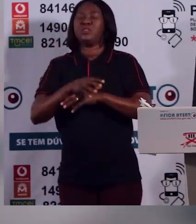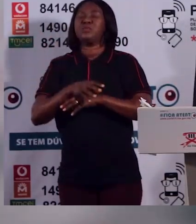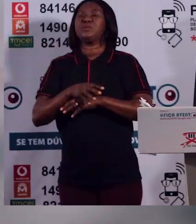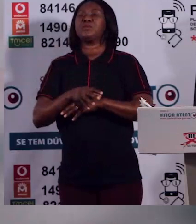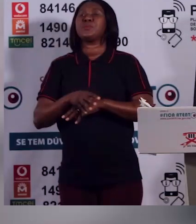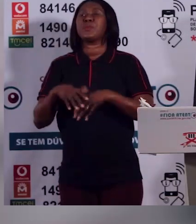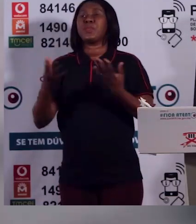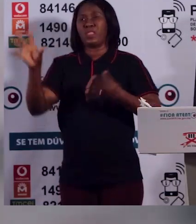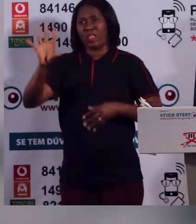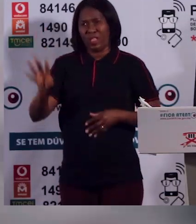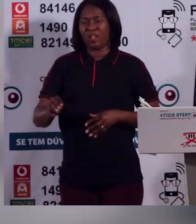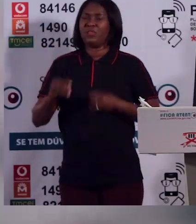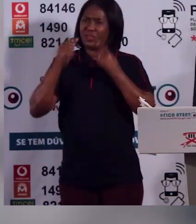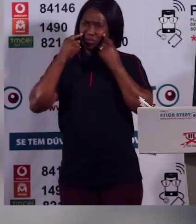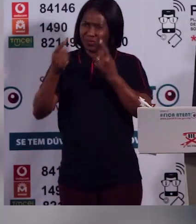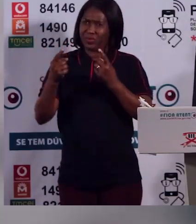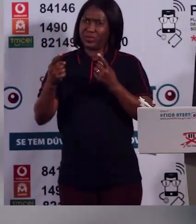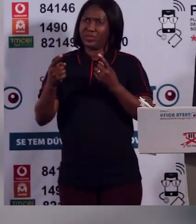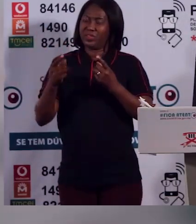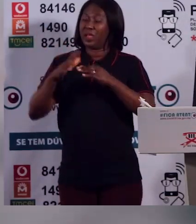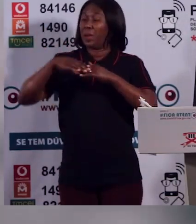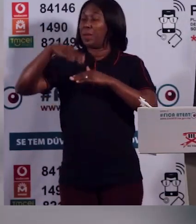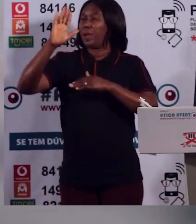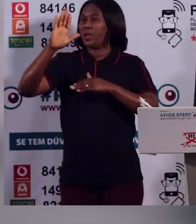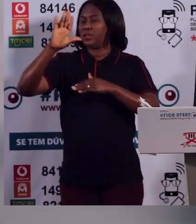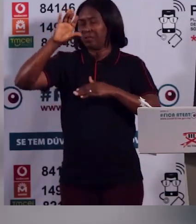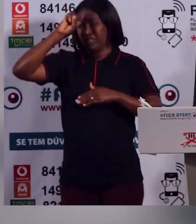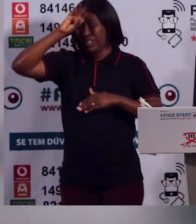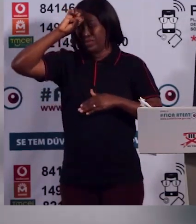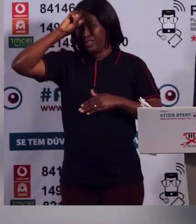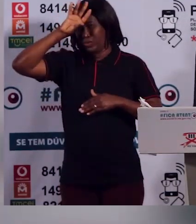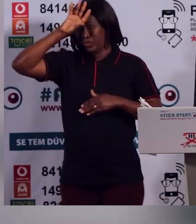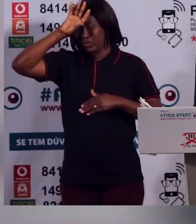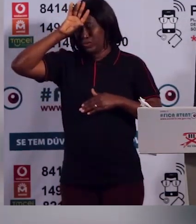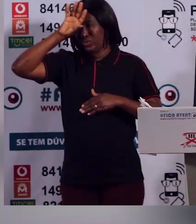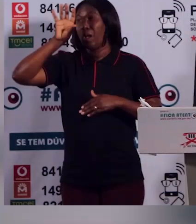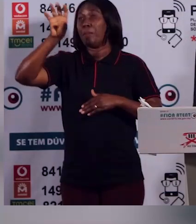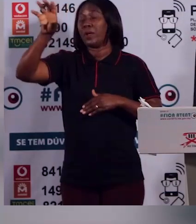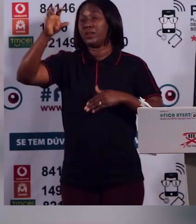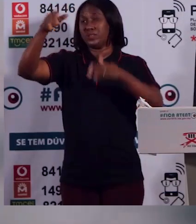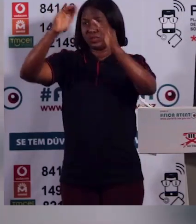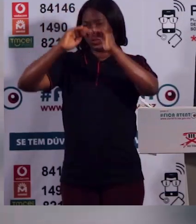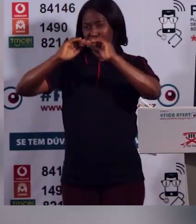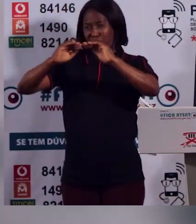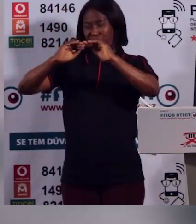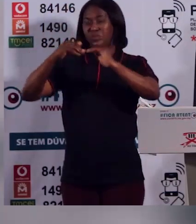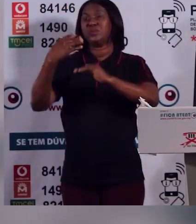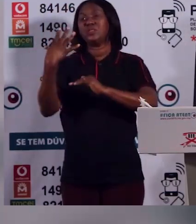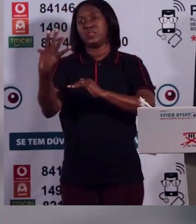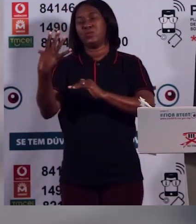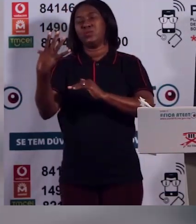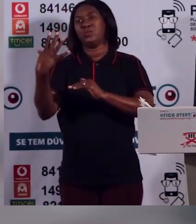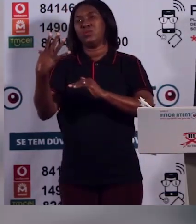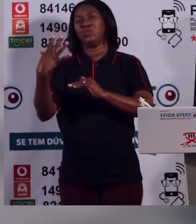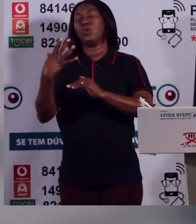notar principalmente a epidemia na África do Sul. A África do Sul agora é o quinto país com mais casos